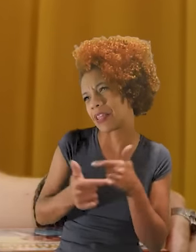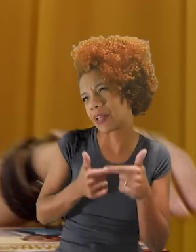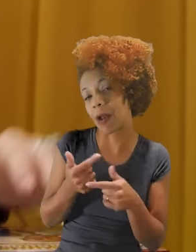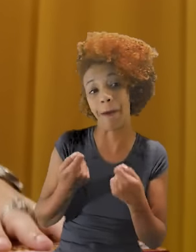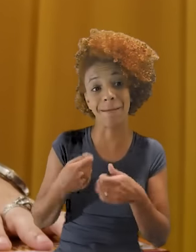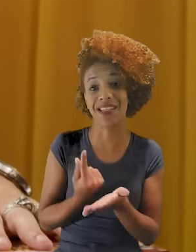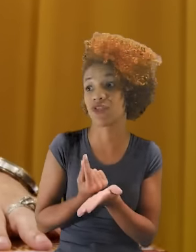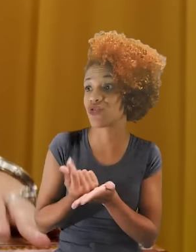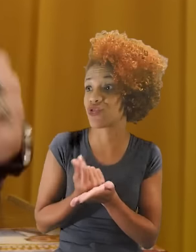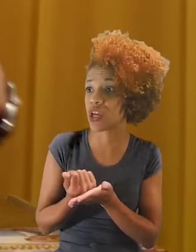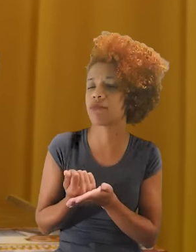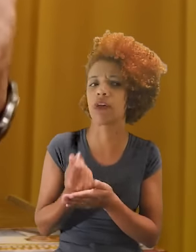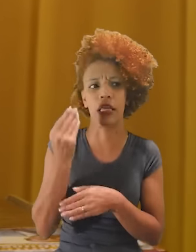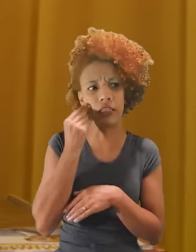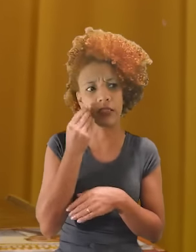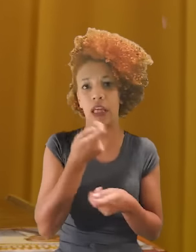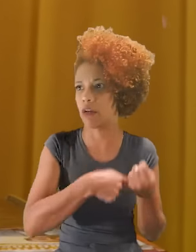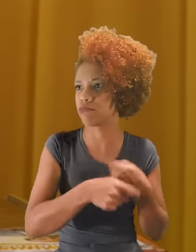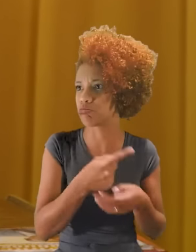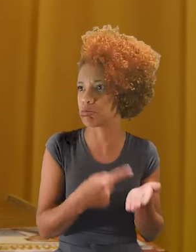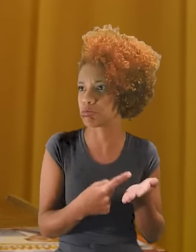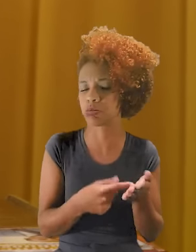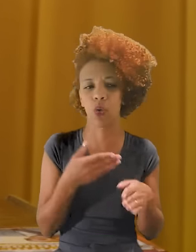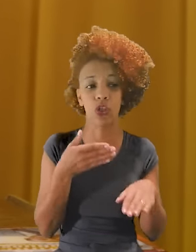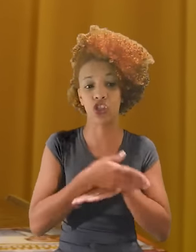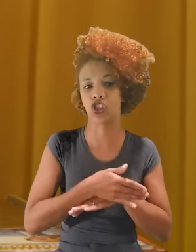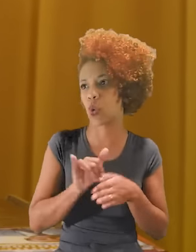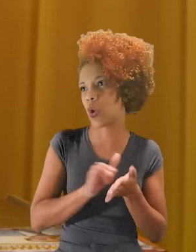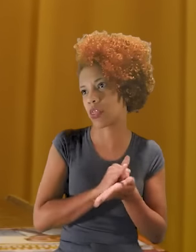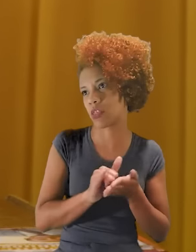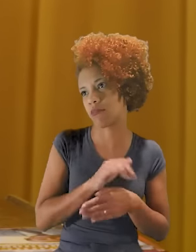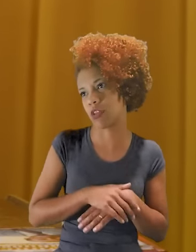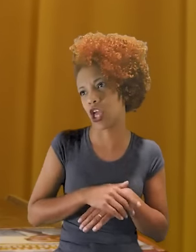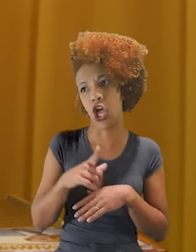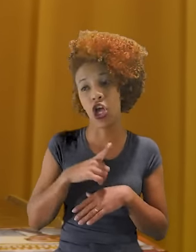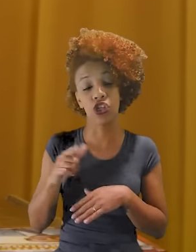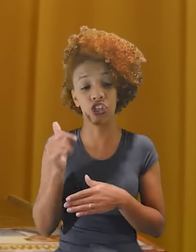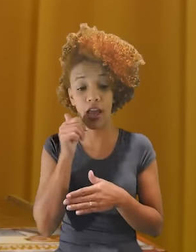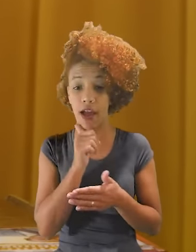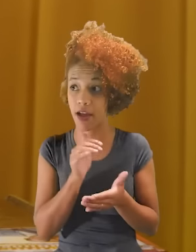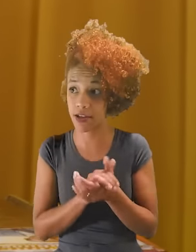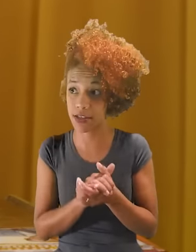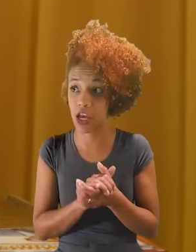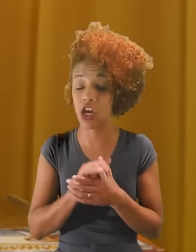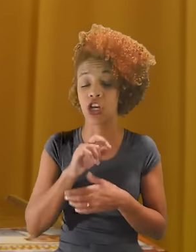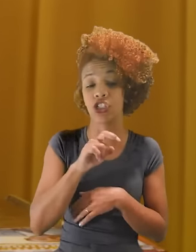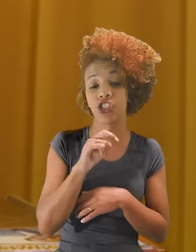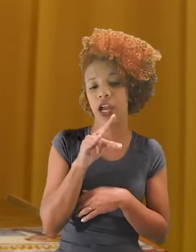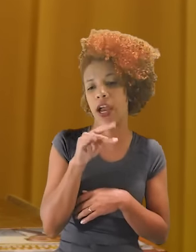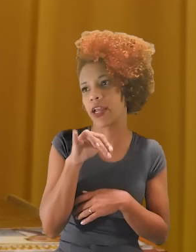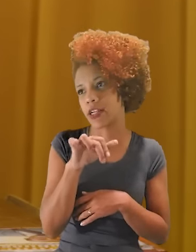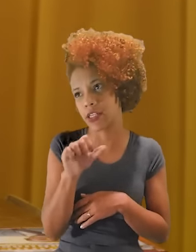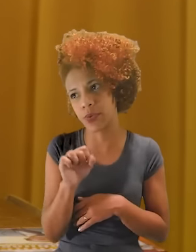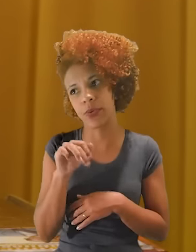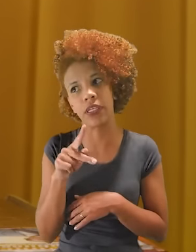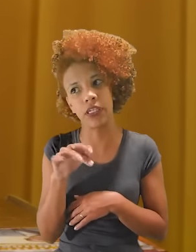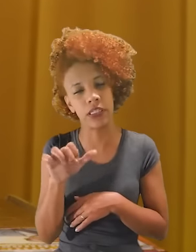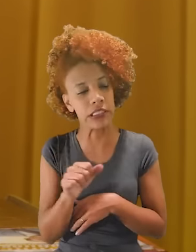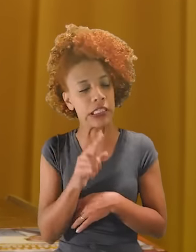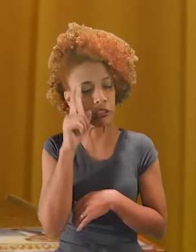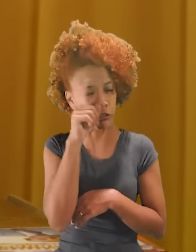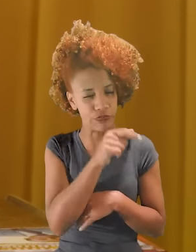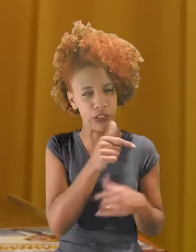assim, pô, precisamos de grana, cara. Vamos tentar lá negociar. Quando ele chegou em Nova York, essa mulher tinha casado com um cara, meu, chamava-se Charles Mintz. Esse cara era um casca